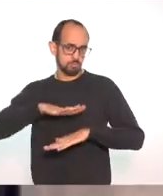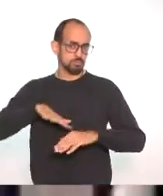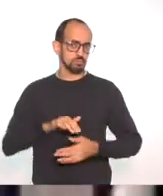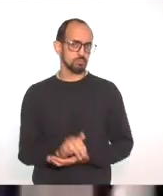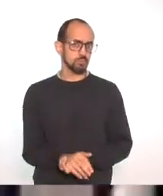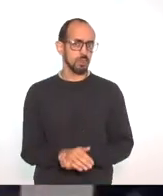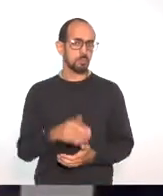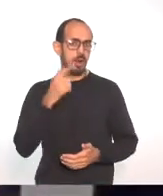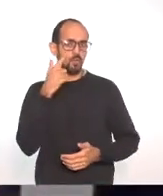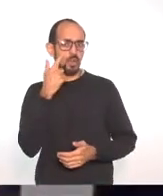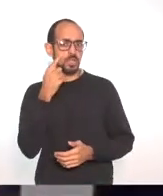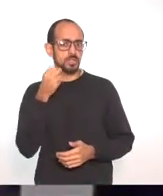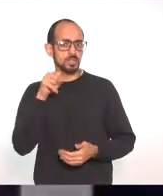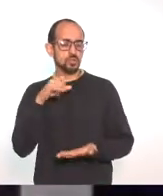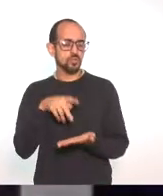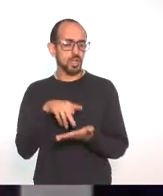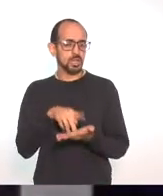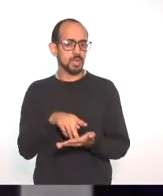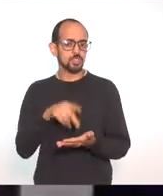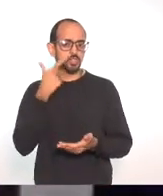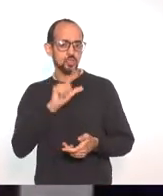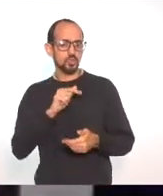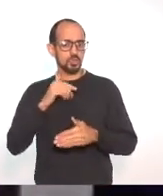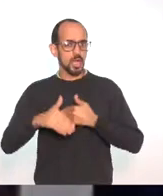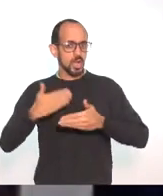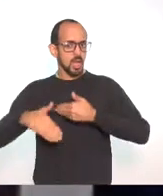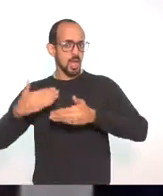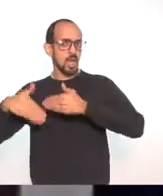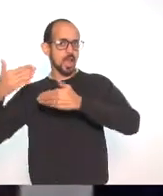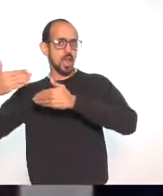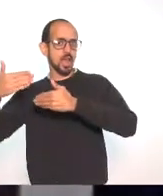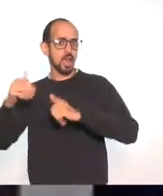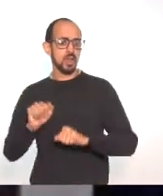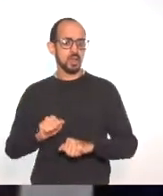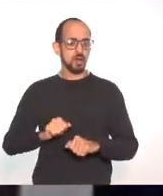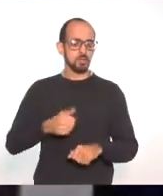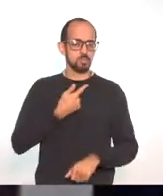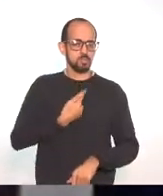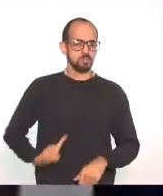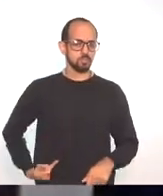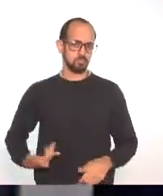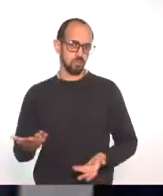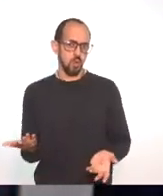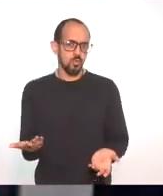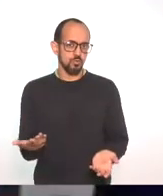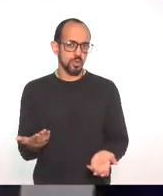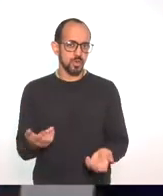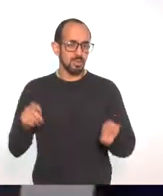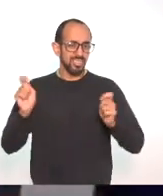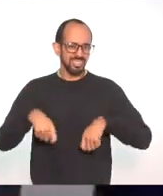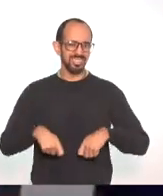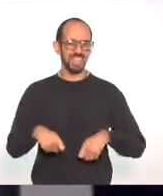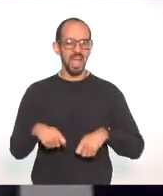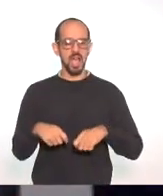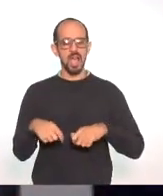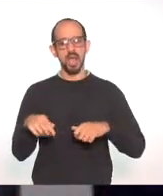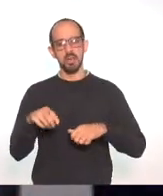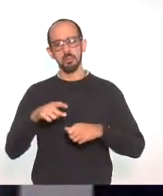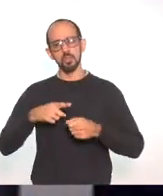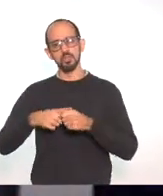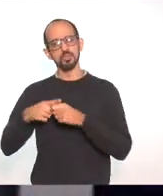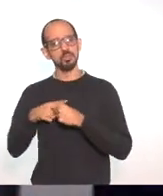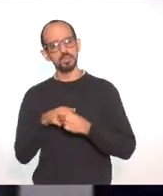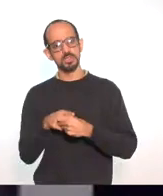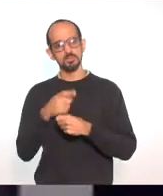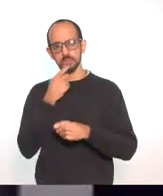consegue levar adiante uma administração uma governança exatamente da Região Metropolitana e maneira que